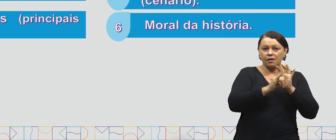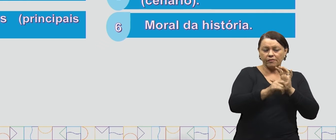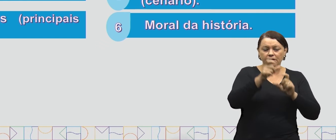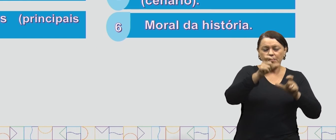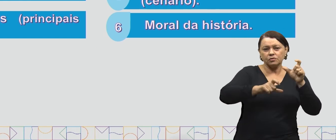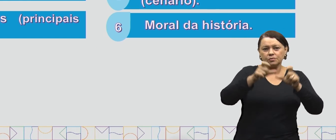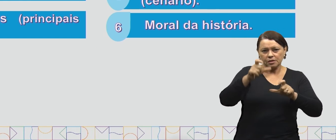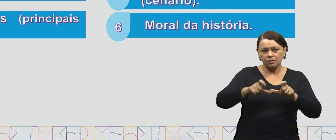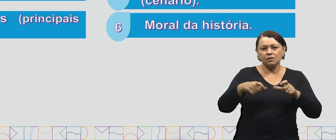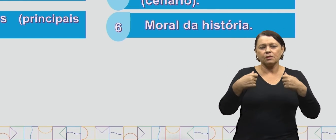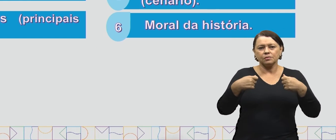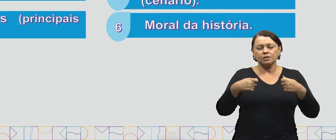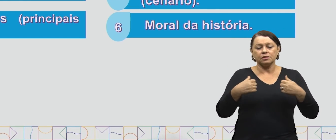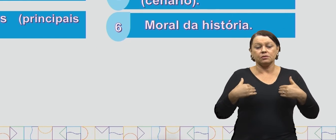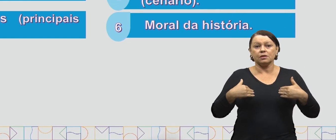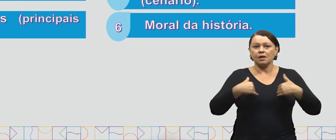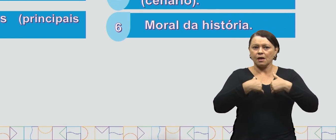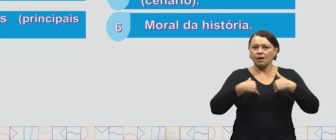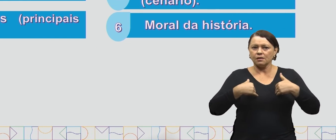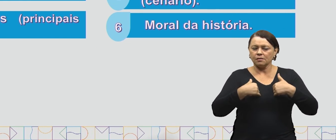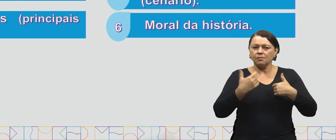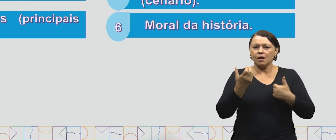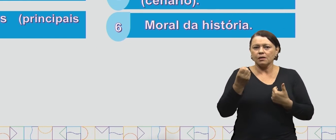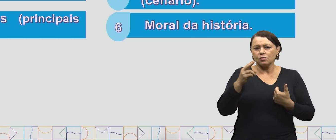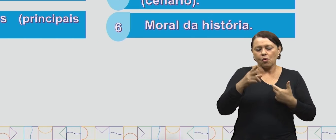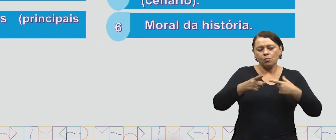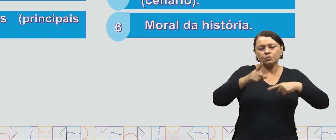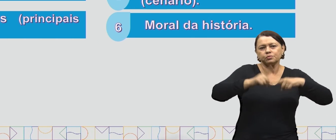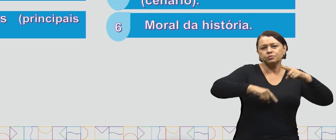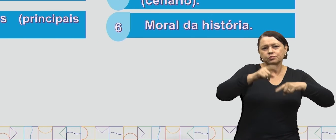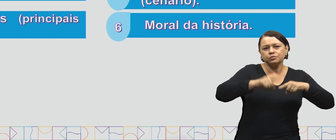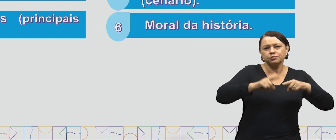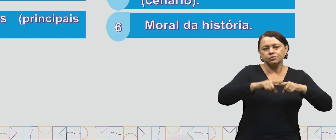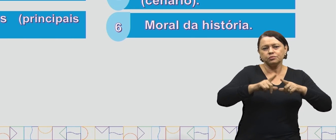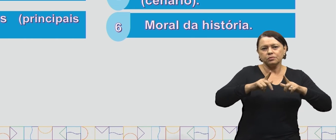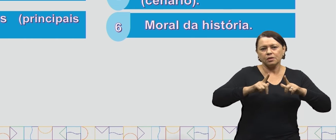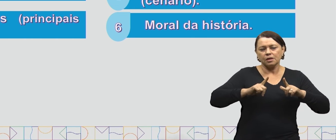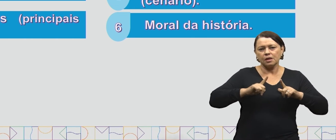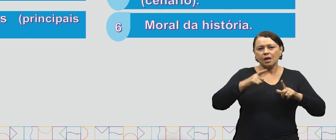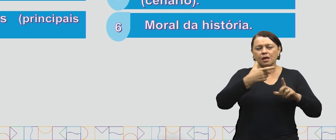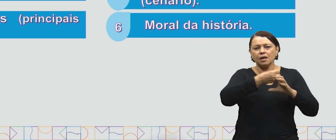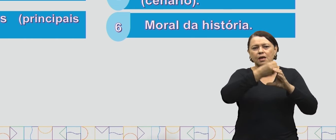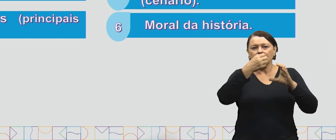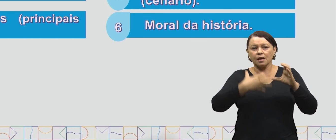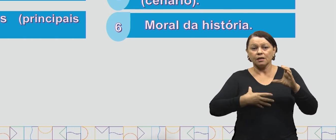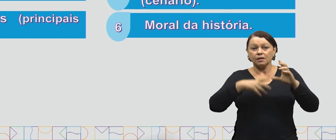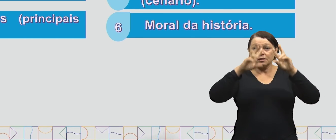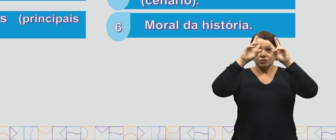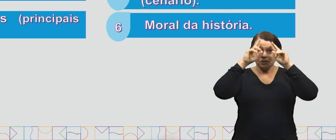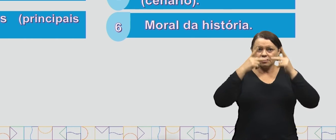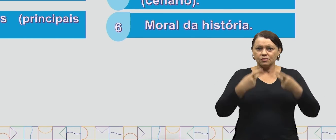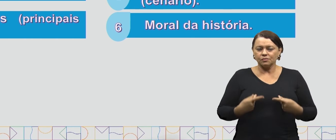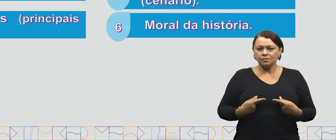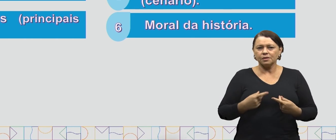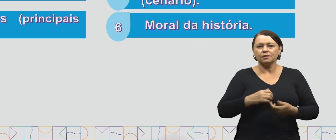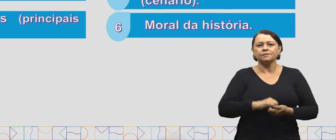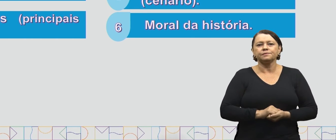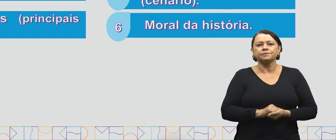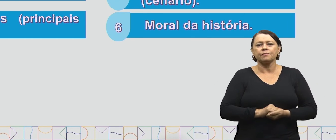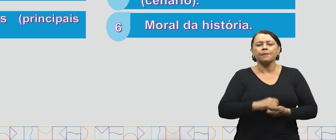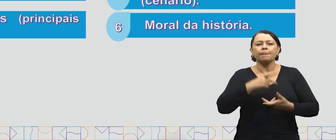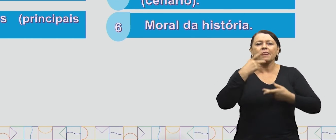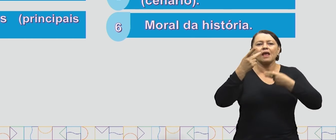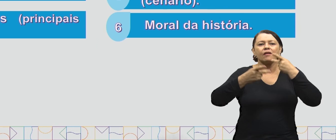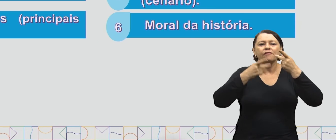as personagens devem ser animais ou objetos que agem como pessoas, com sentimentos e falas. Falas